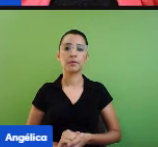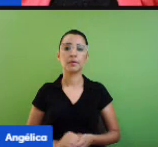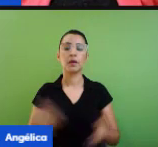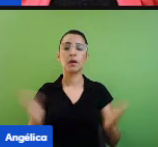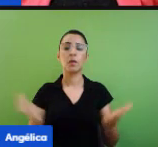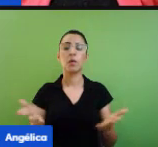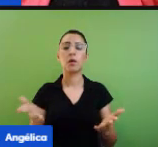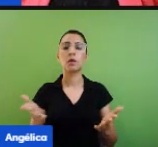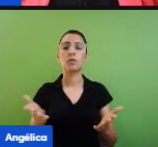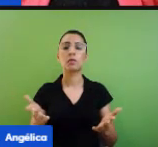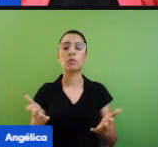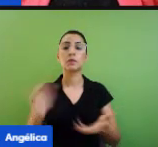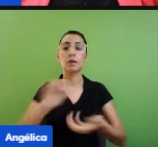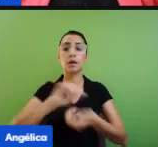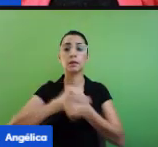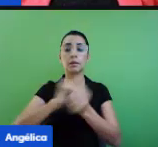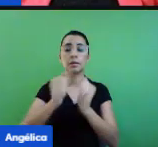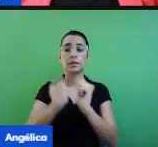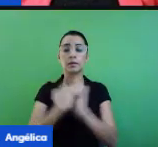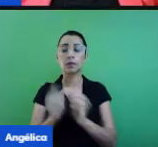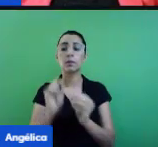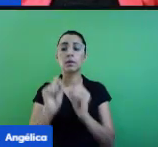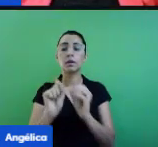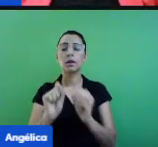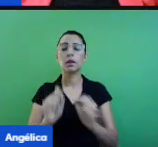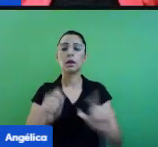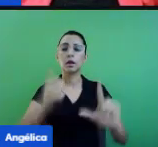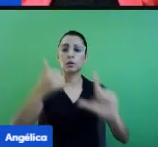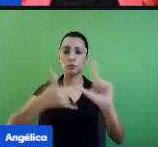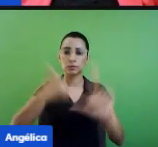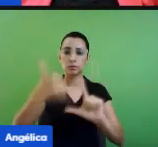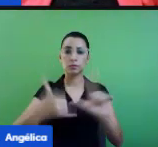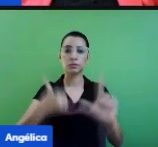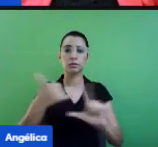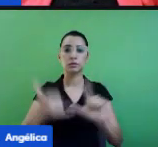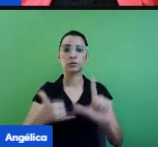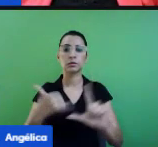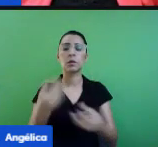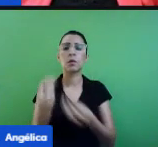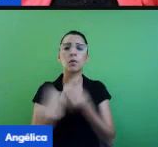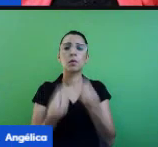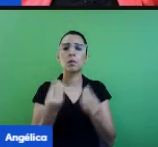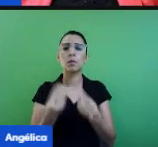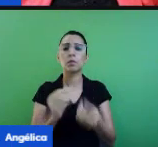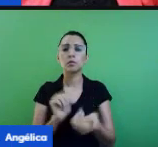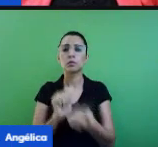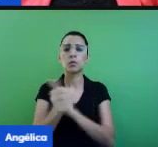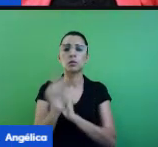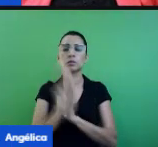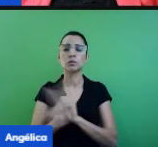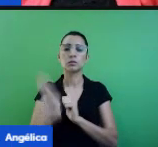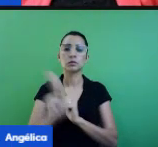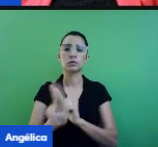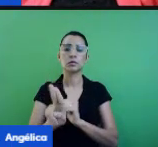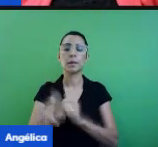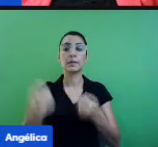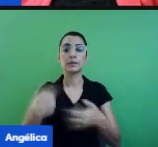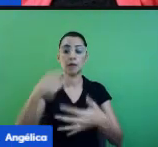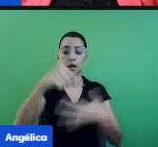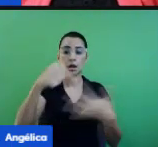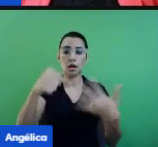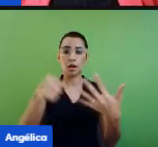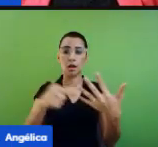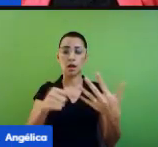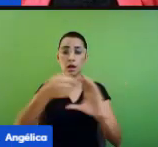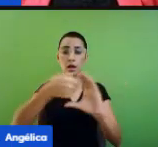ludicidade, né, que nós podemos realizar esses jogos, que tem que ter todas essas